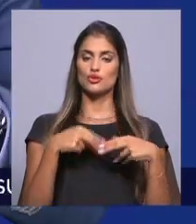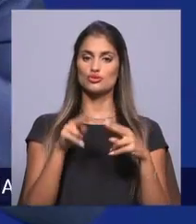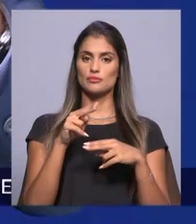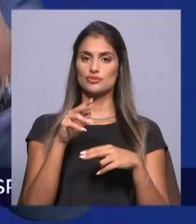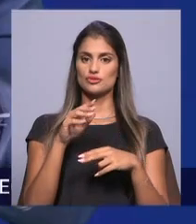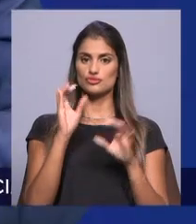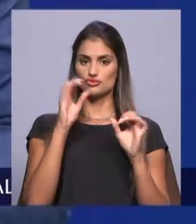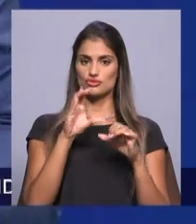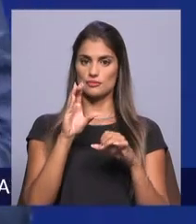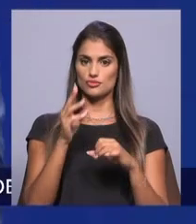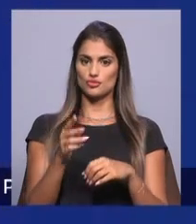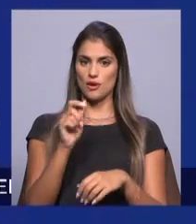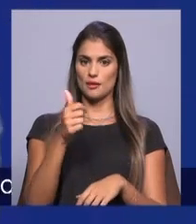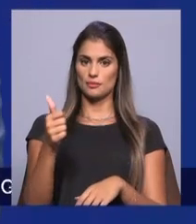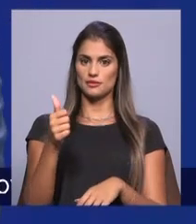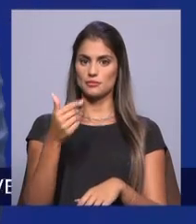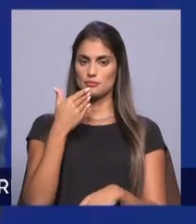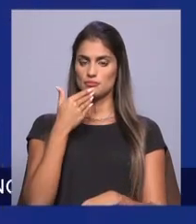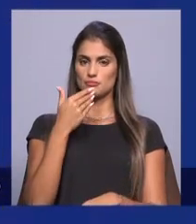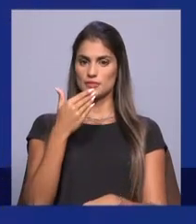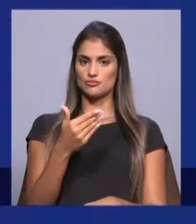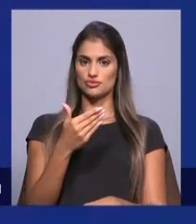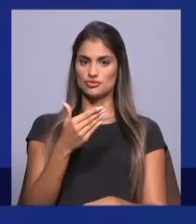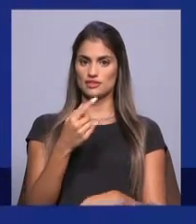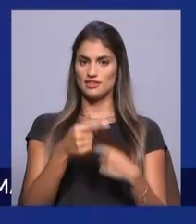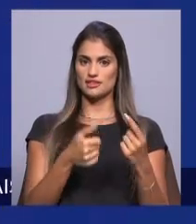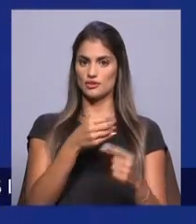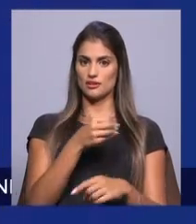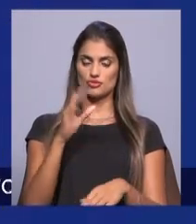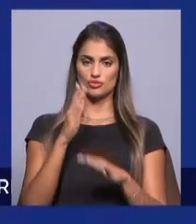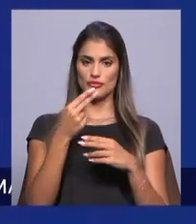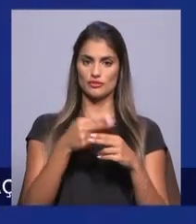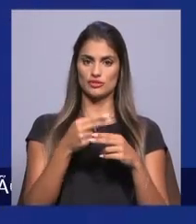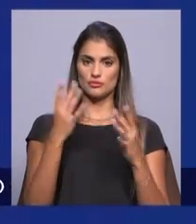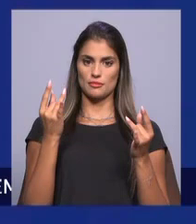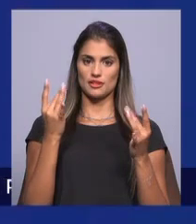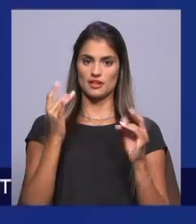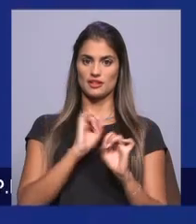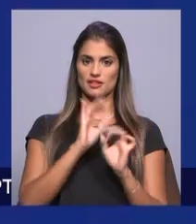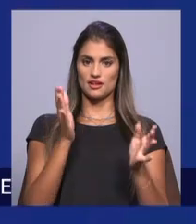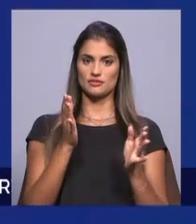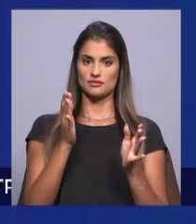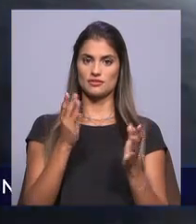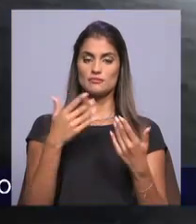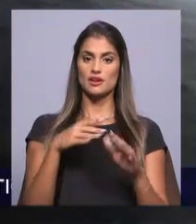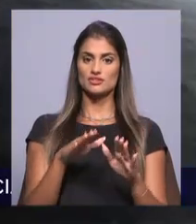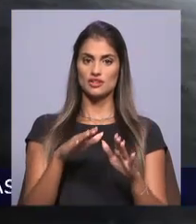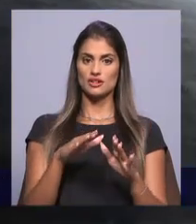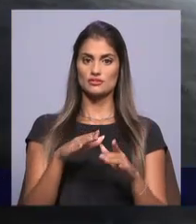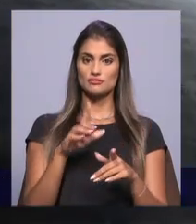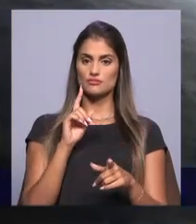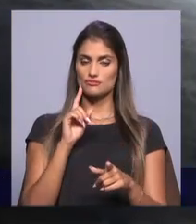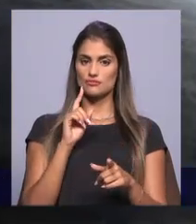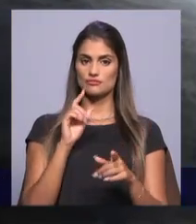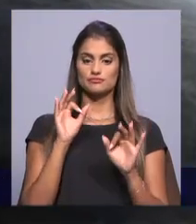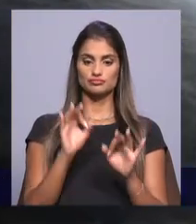favor, vejam lá se mandam as imagens, precisamente nesta edição 500 da Última Fronteira. Isto é uma brincadeira, como não poderia deixar de ser, mas é uma coincidência muito